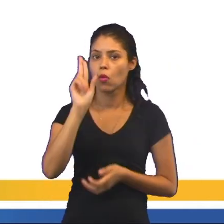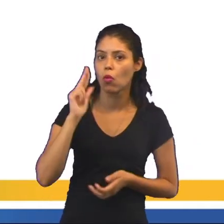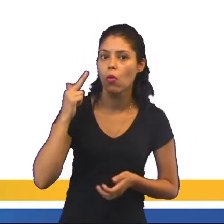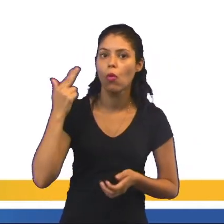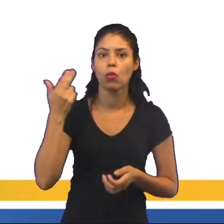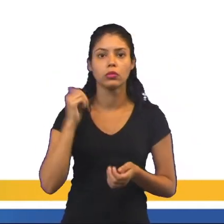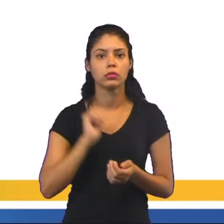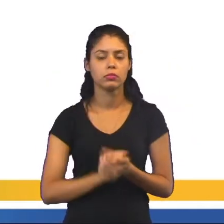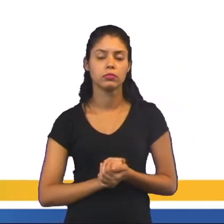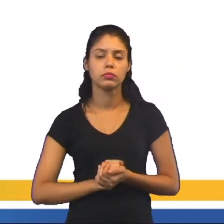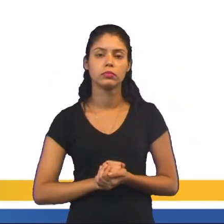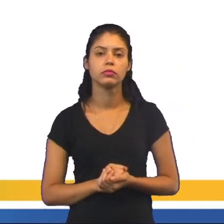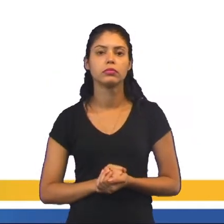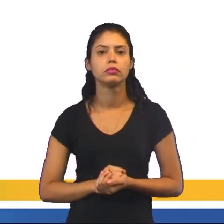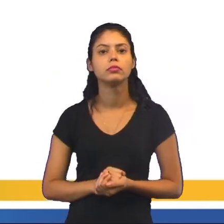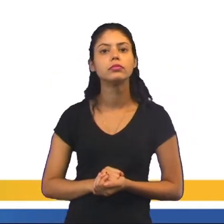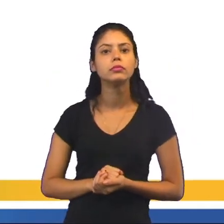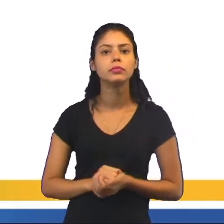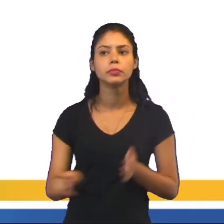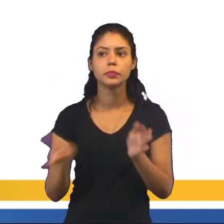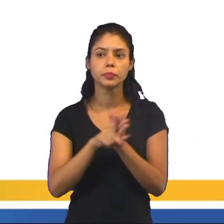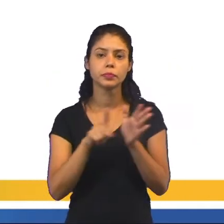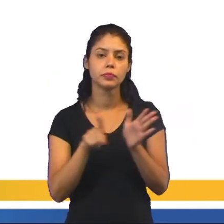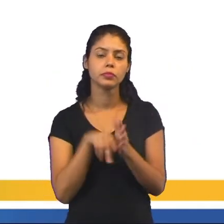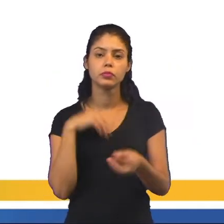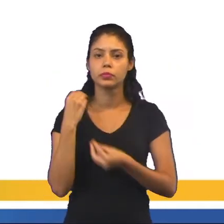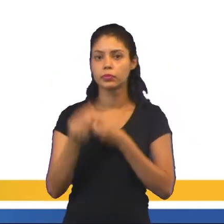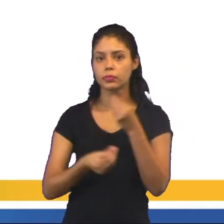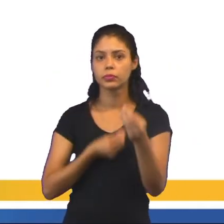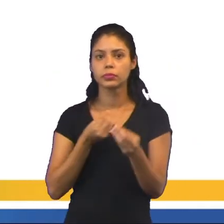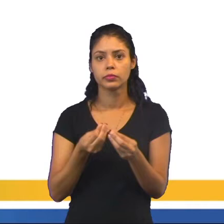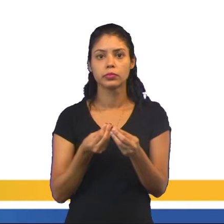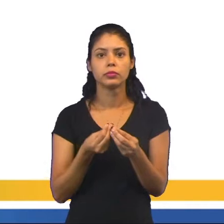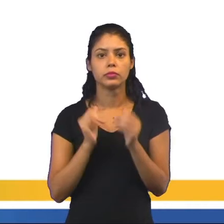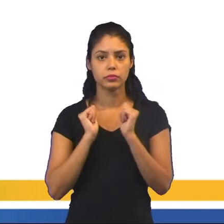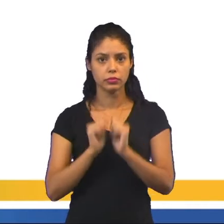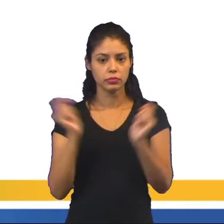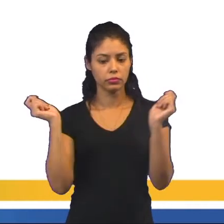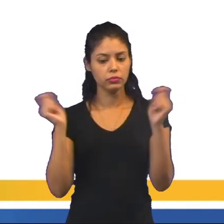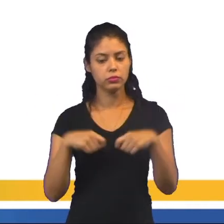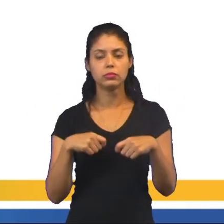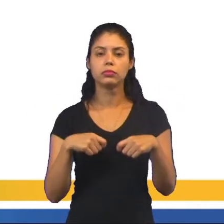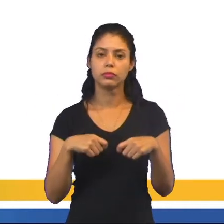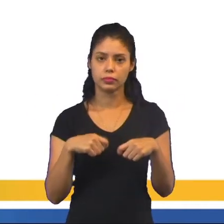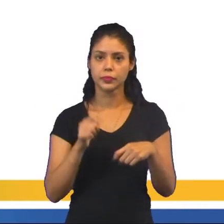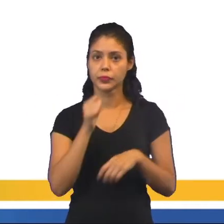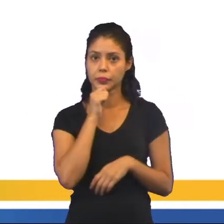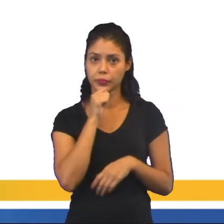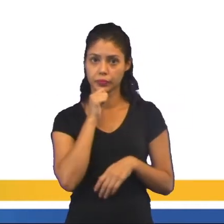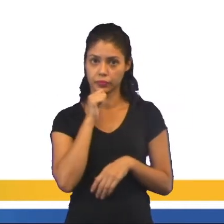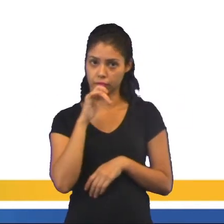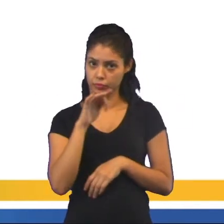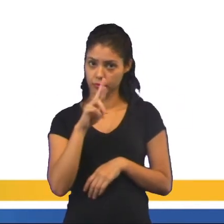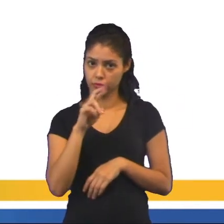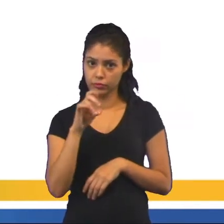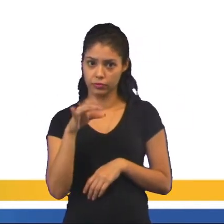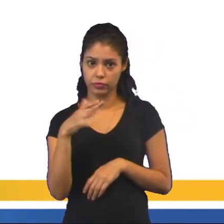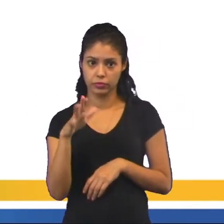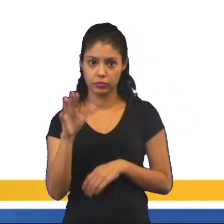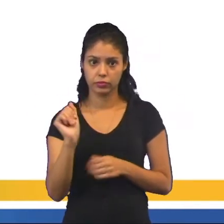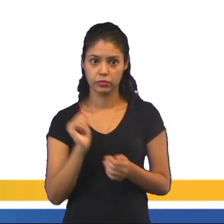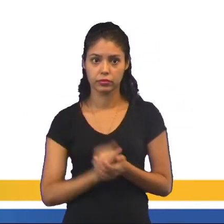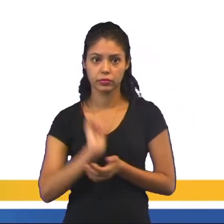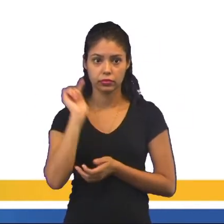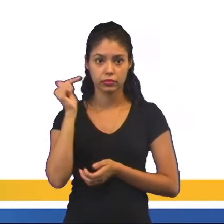outras retas, e definida como uma reta que possui a interseção